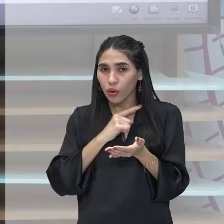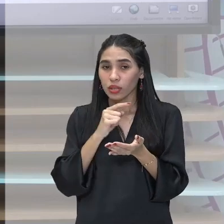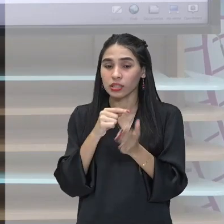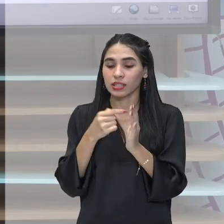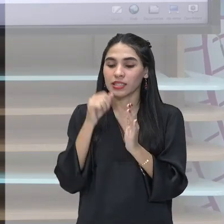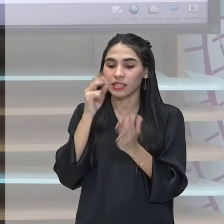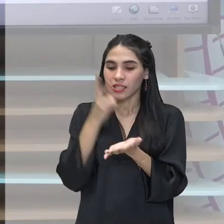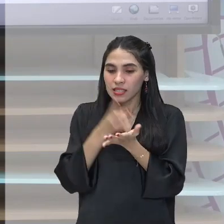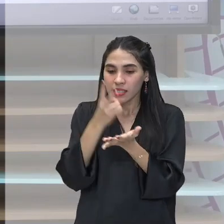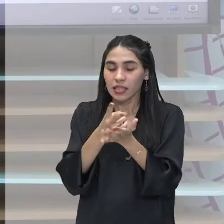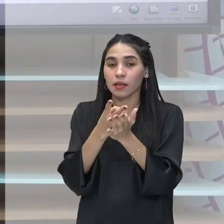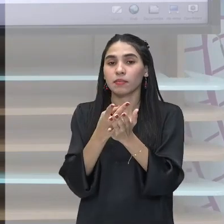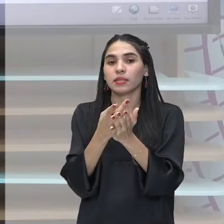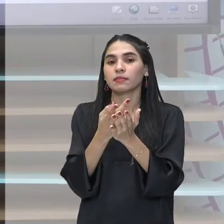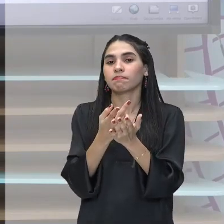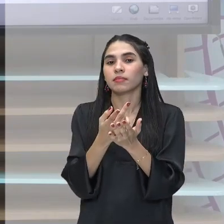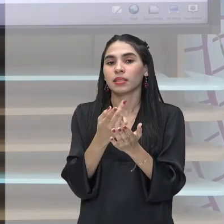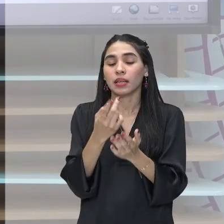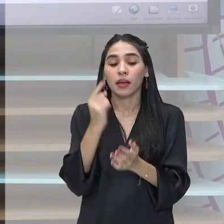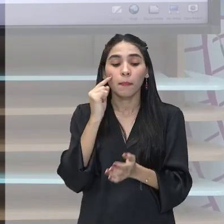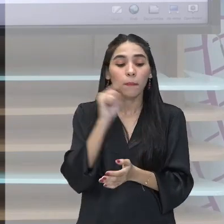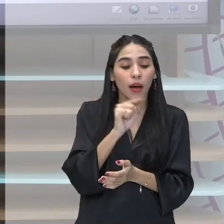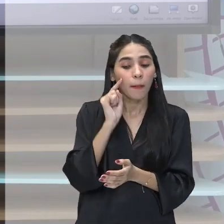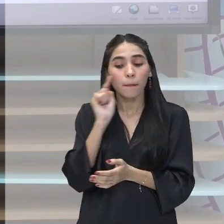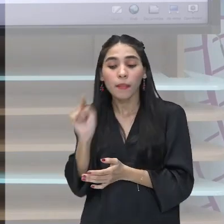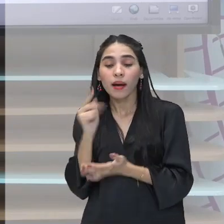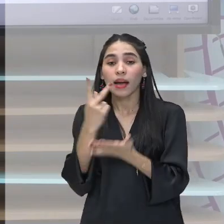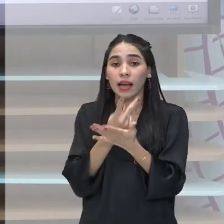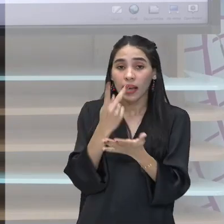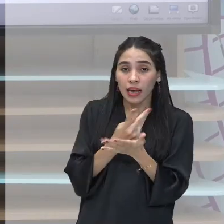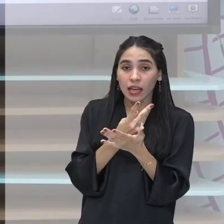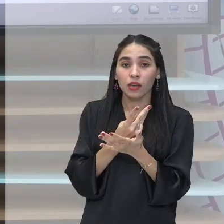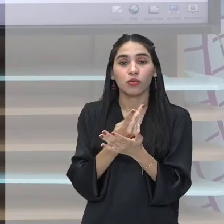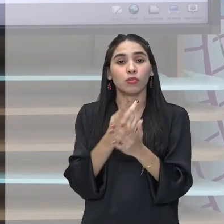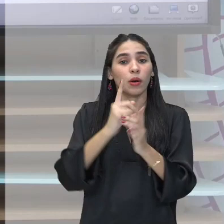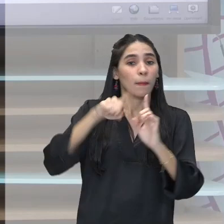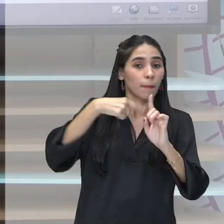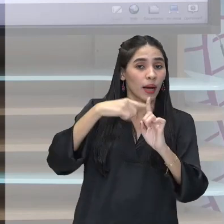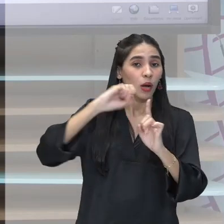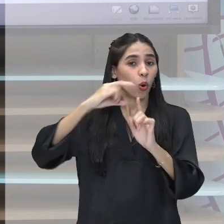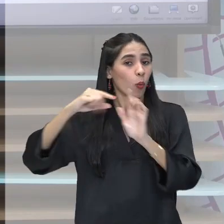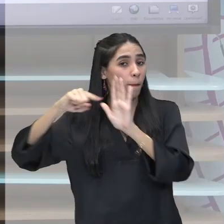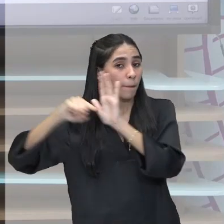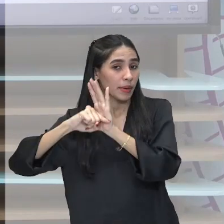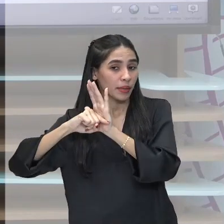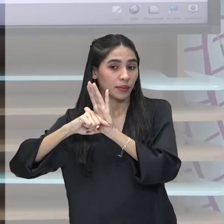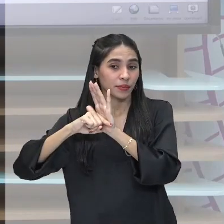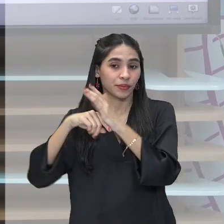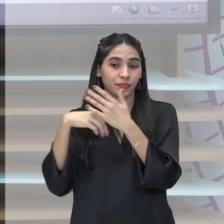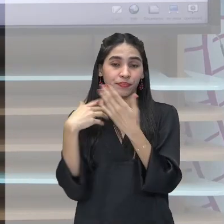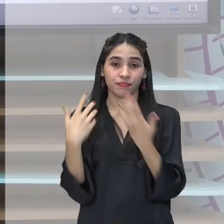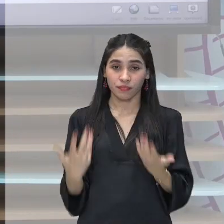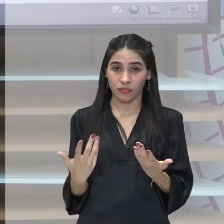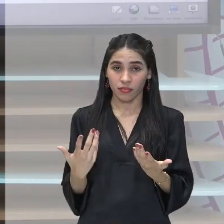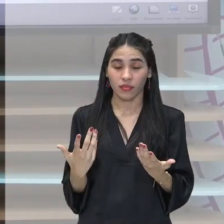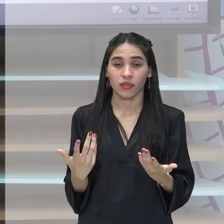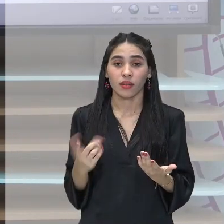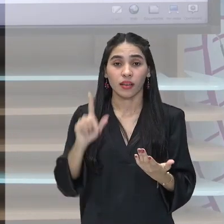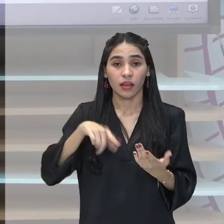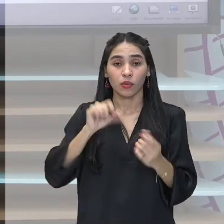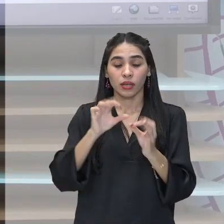erro, aquele grau que é para mais ou para menos, ou seja, então